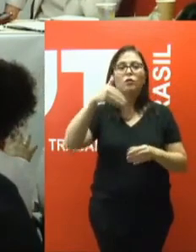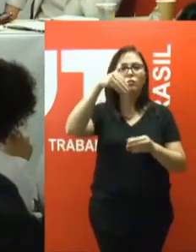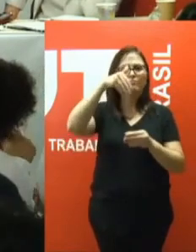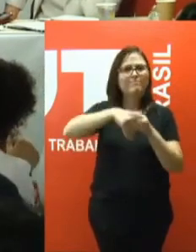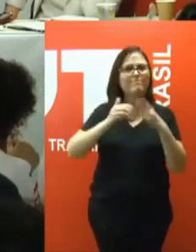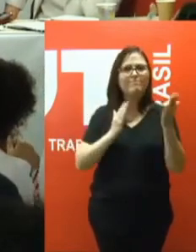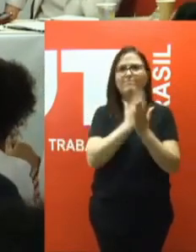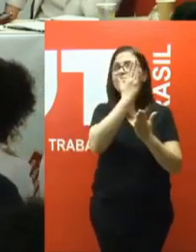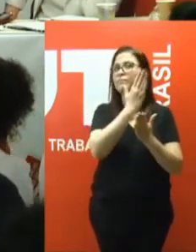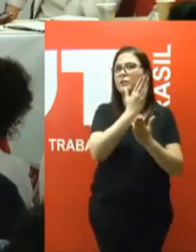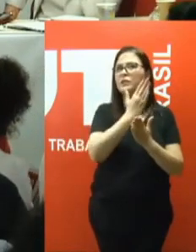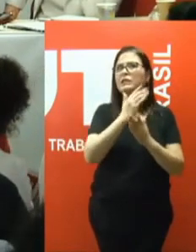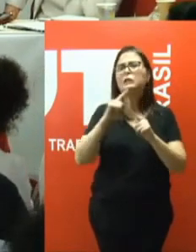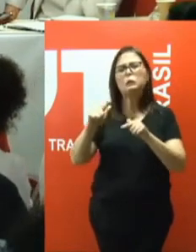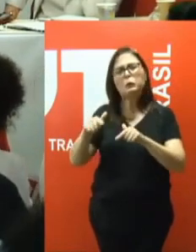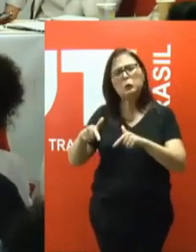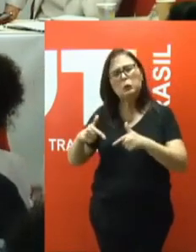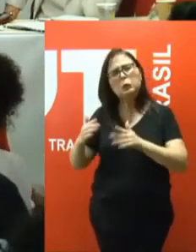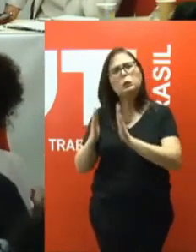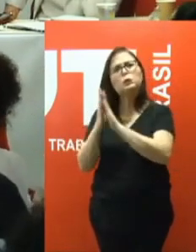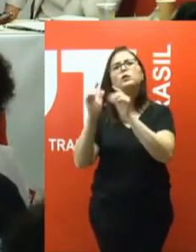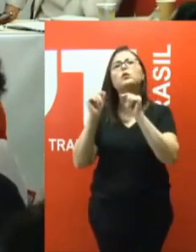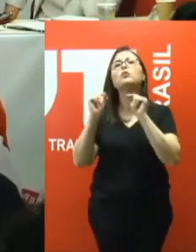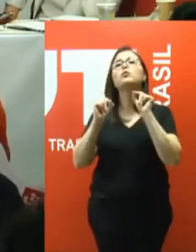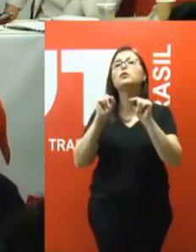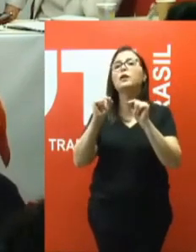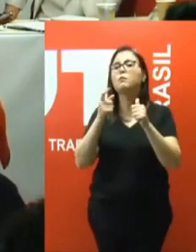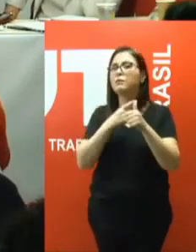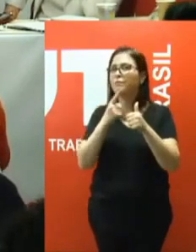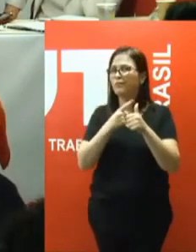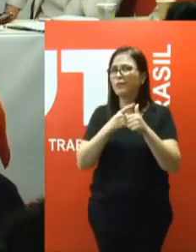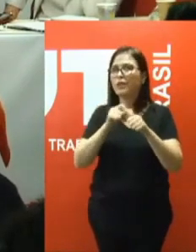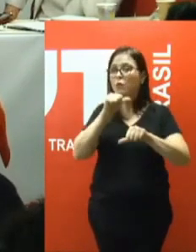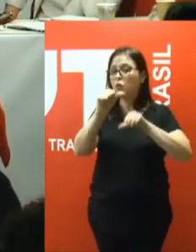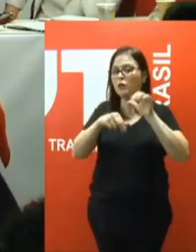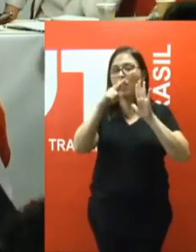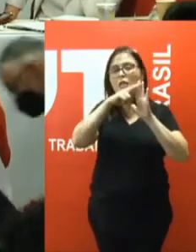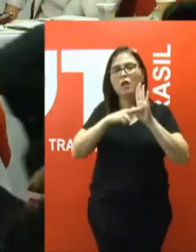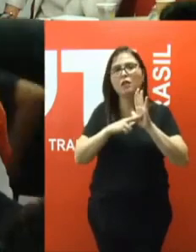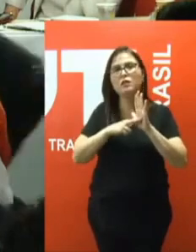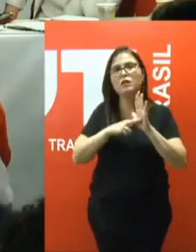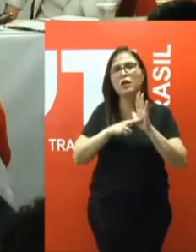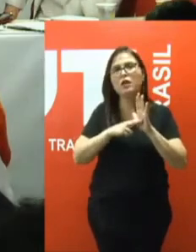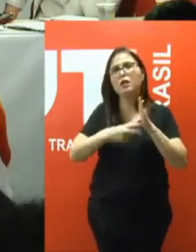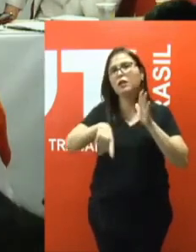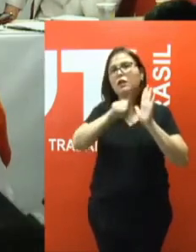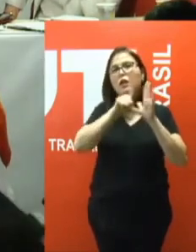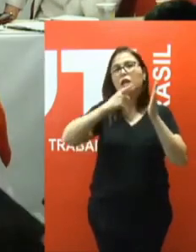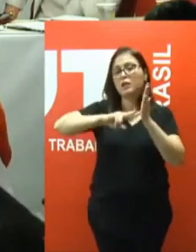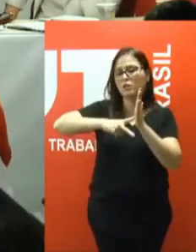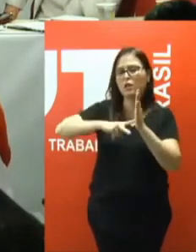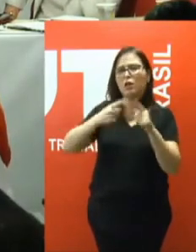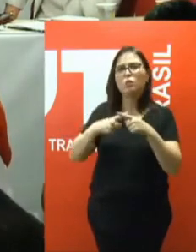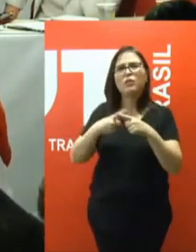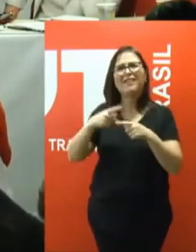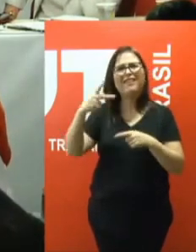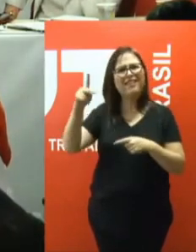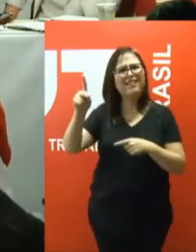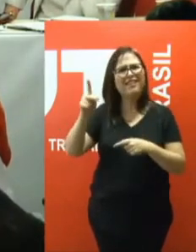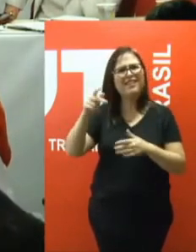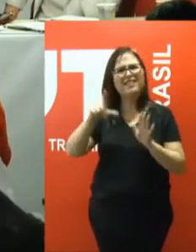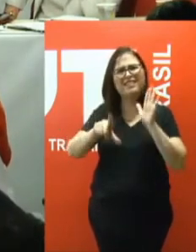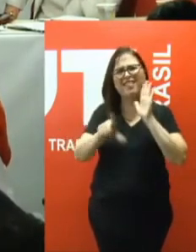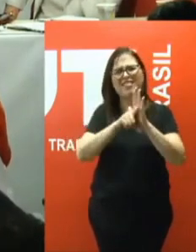dura. Uma delas é a reforma sindical que precisa ser feita e trabalhista, não tem como mais. Eles desmontaram a estrutura sindical e acabaram com a